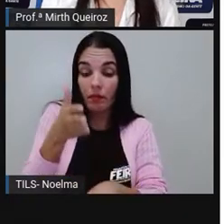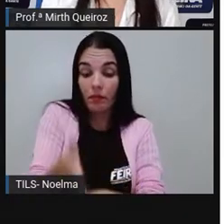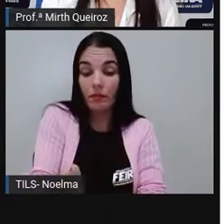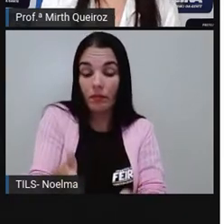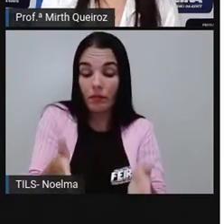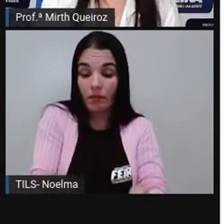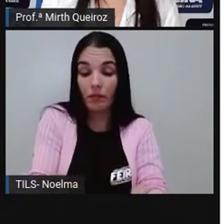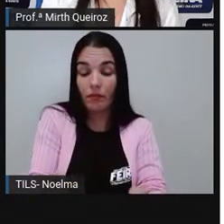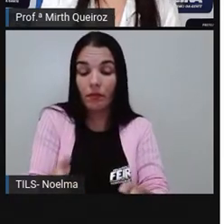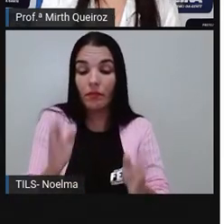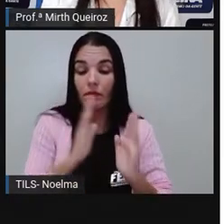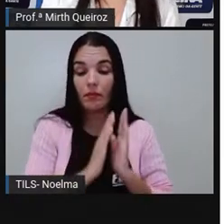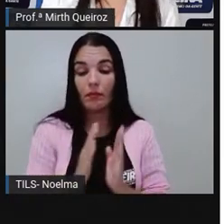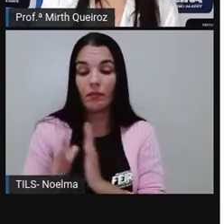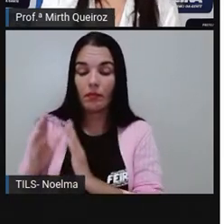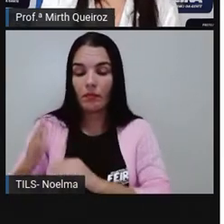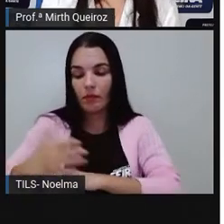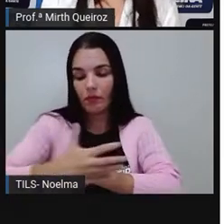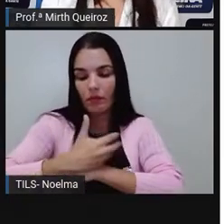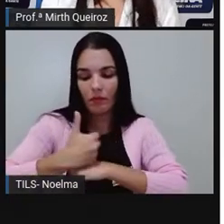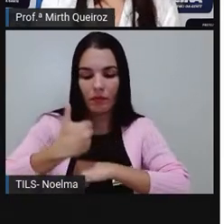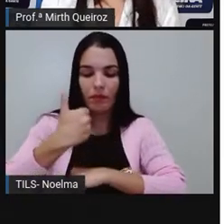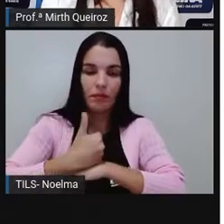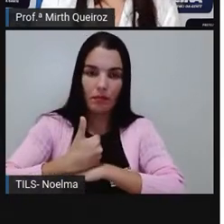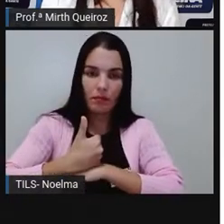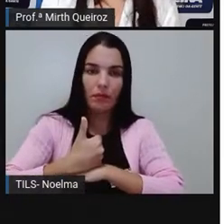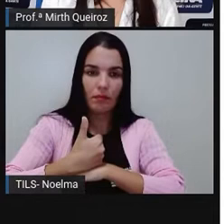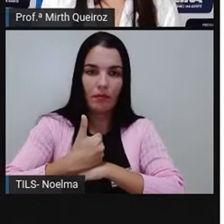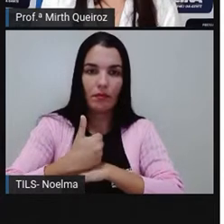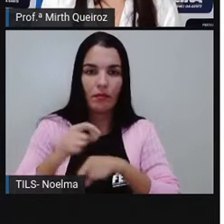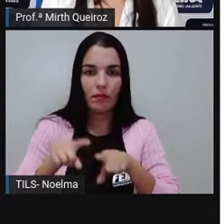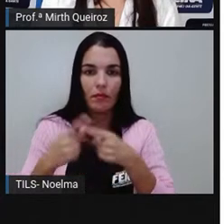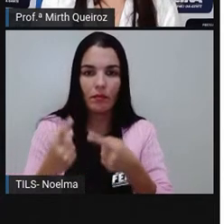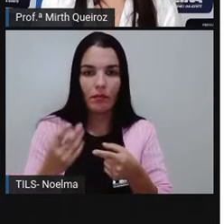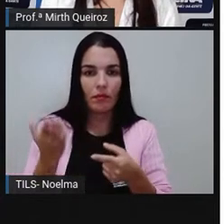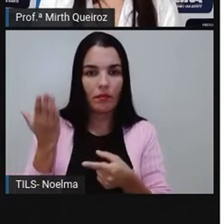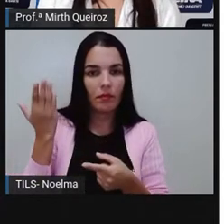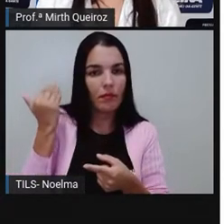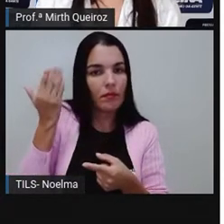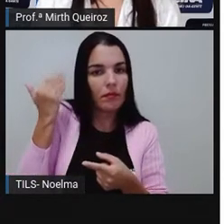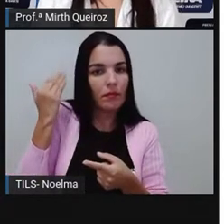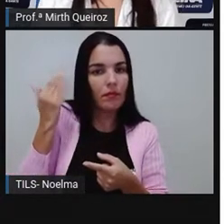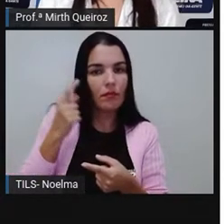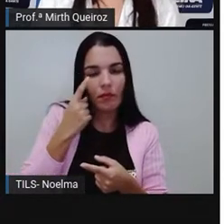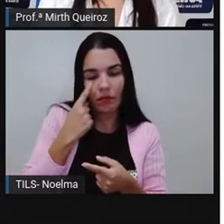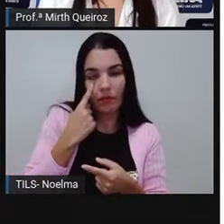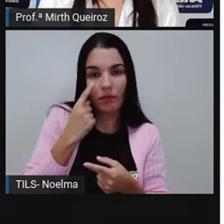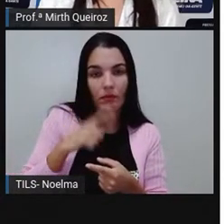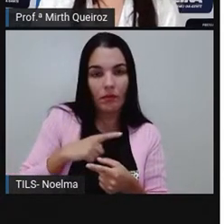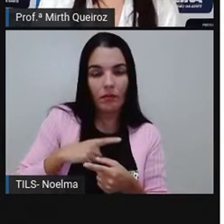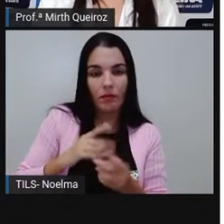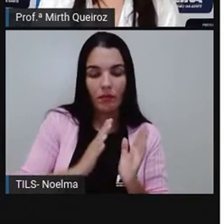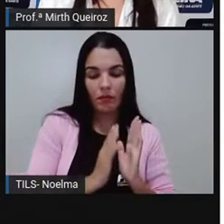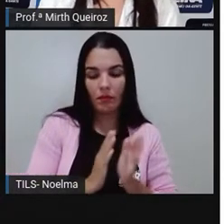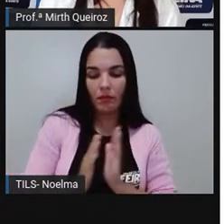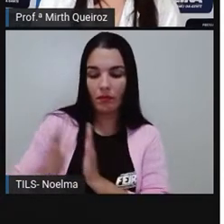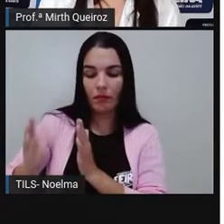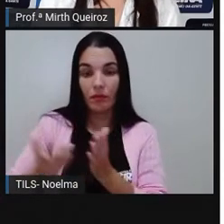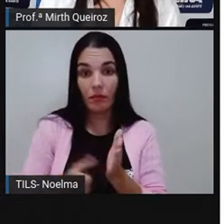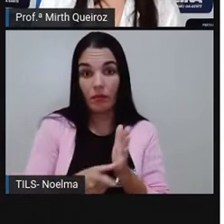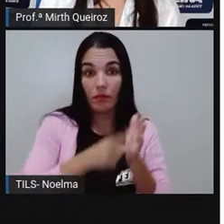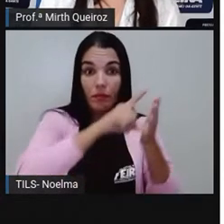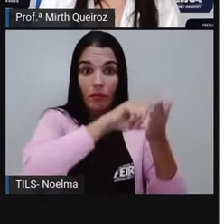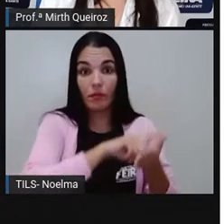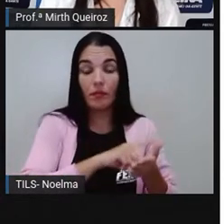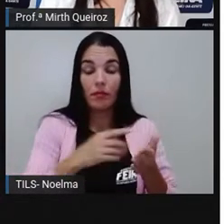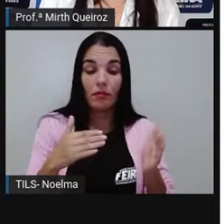pré-colonial, ele vem antes aí do período em que o Brasil foi colonizado. Esse período pré-colonial vai